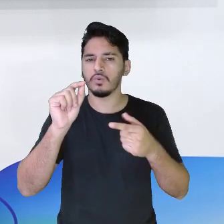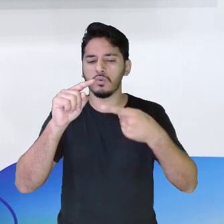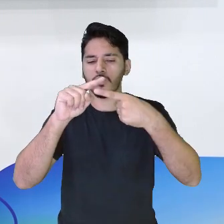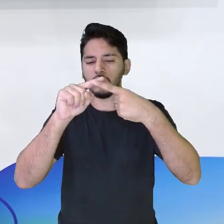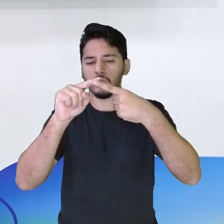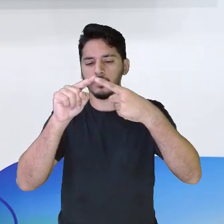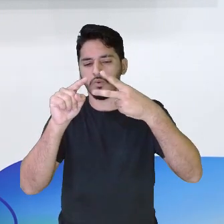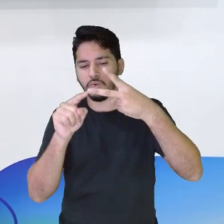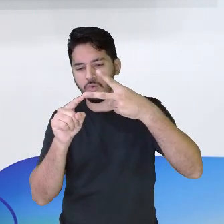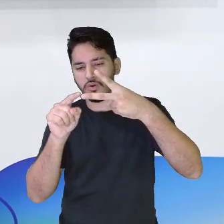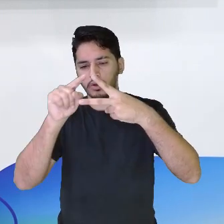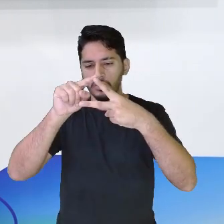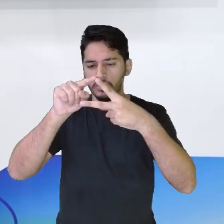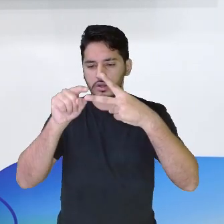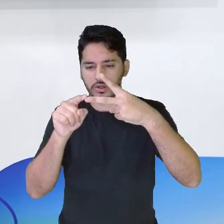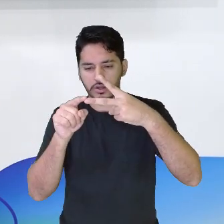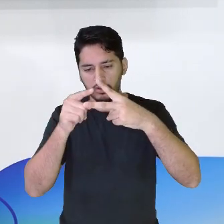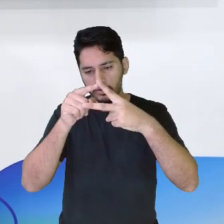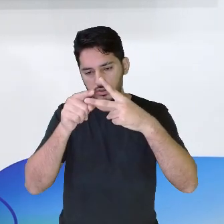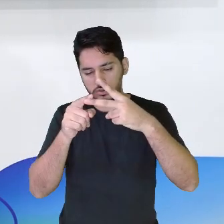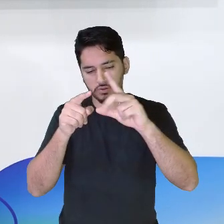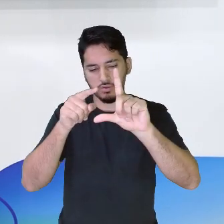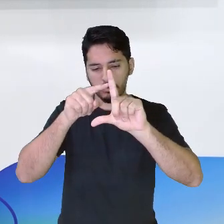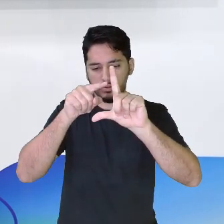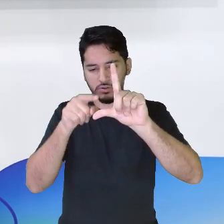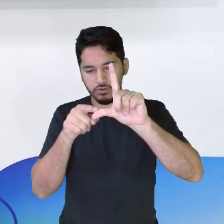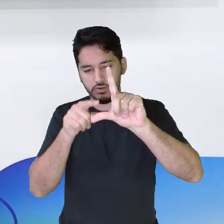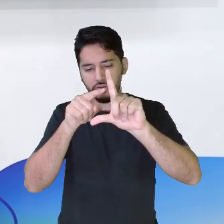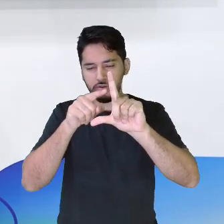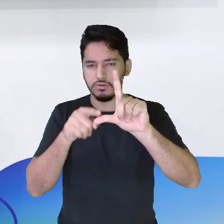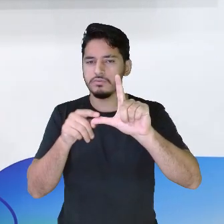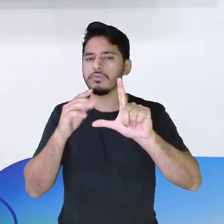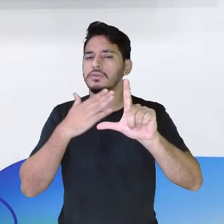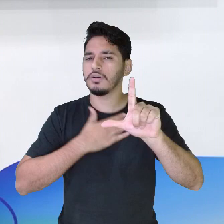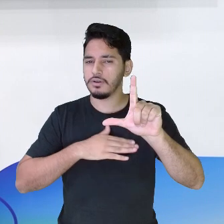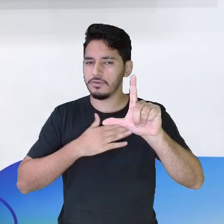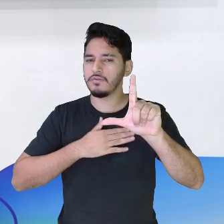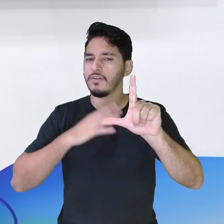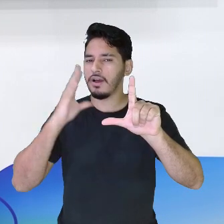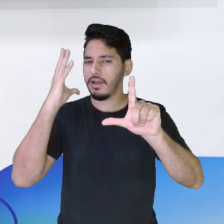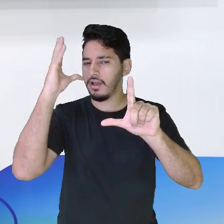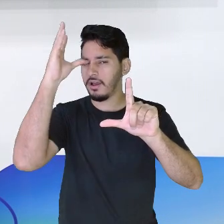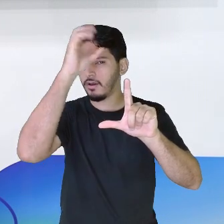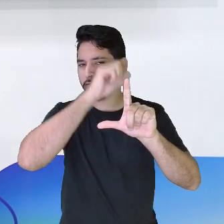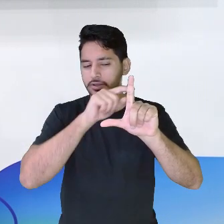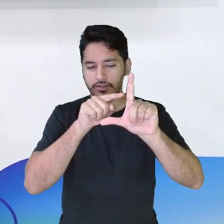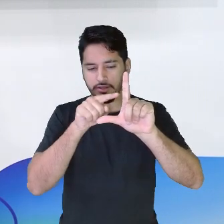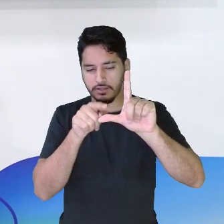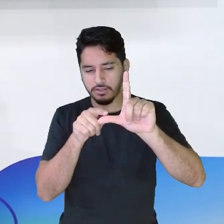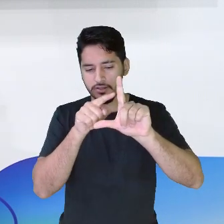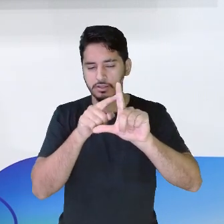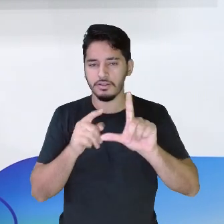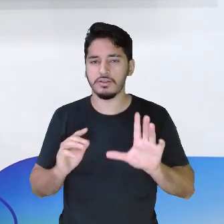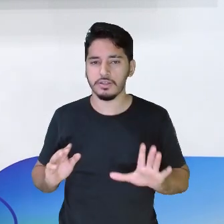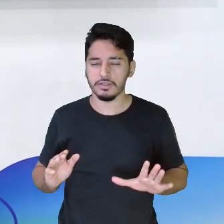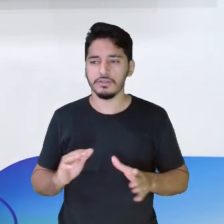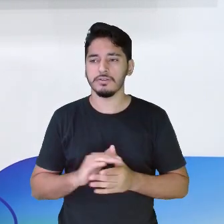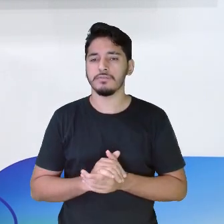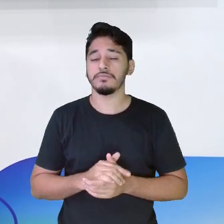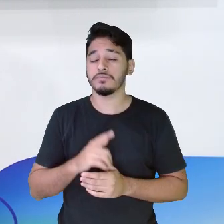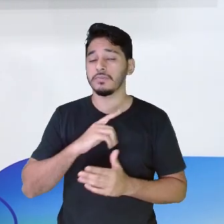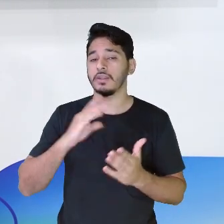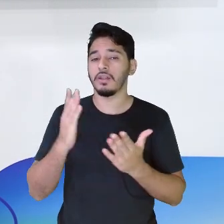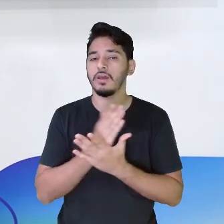tem alguma semelhança com isso, tá? A gente vai conversar um pouco, a gente vai passear sobre esse tema. Eu trouxe